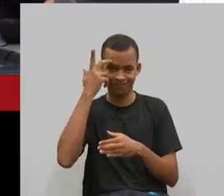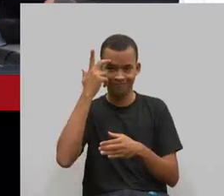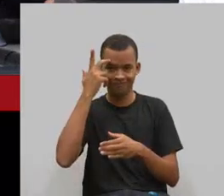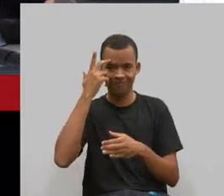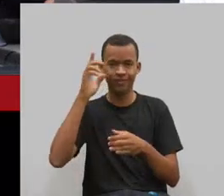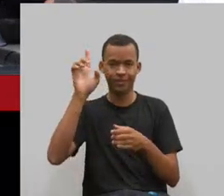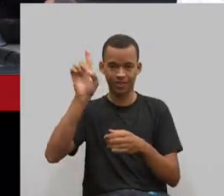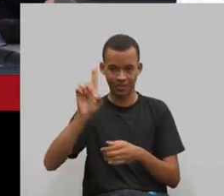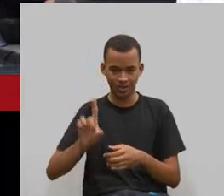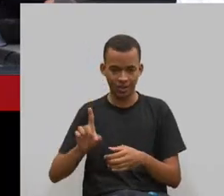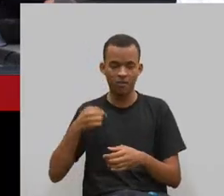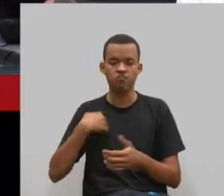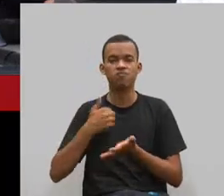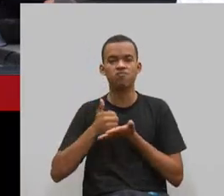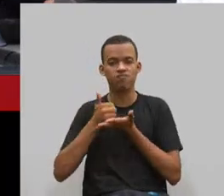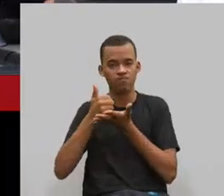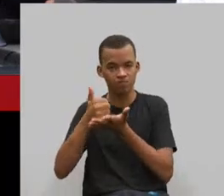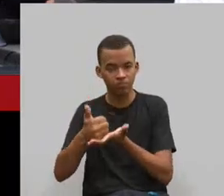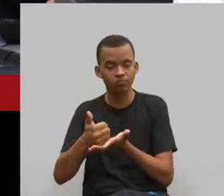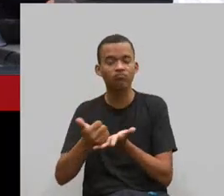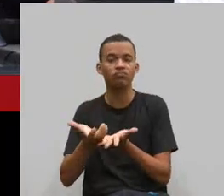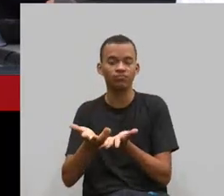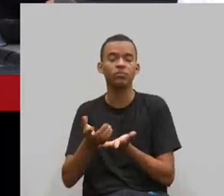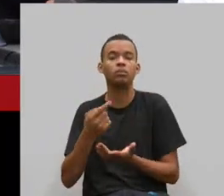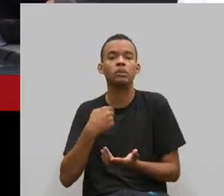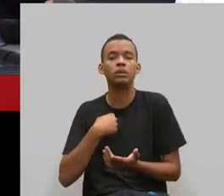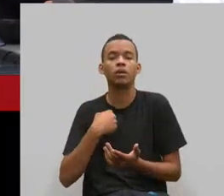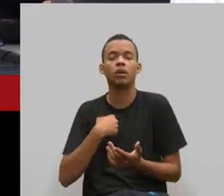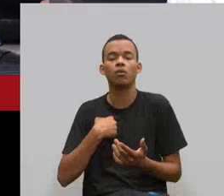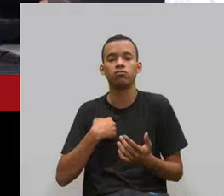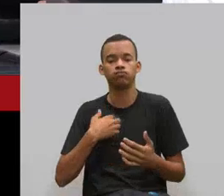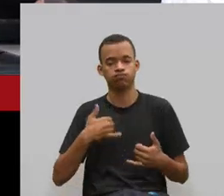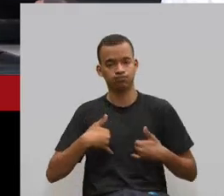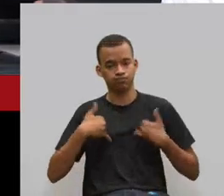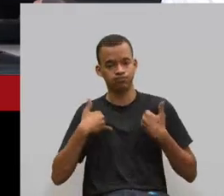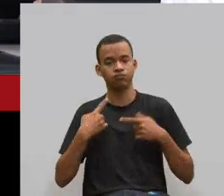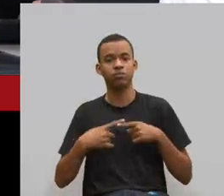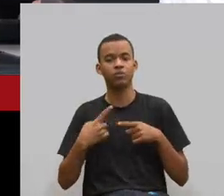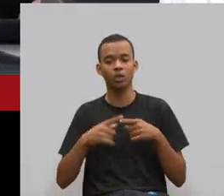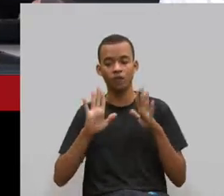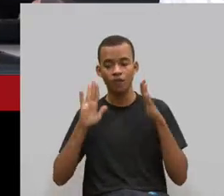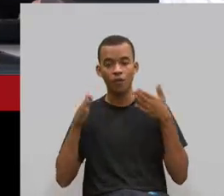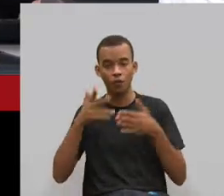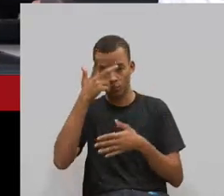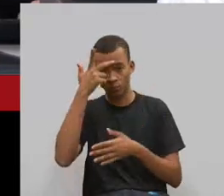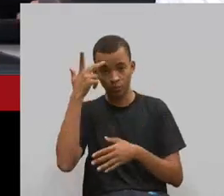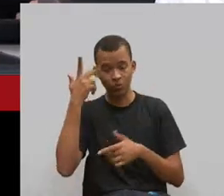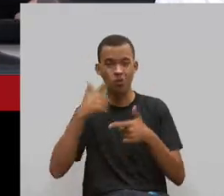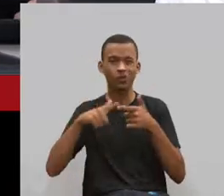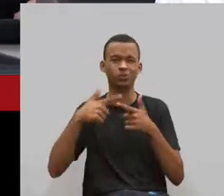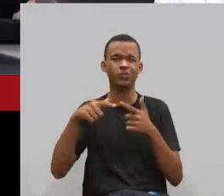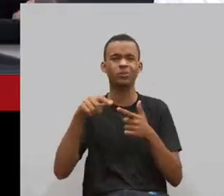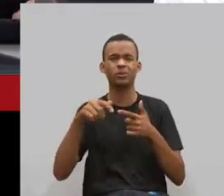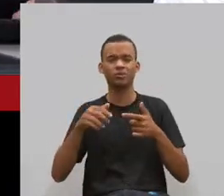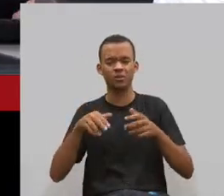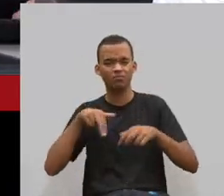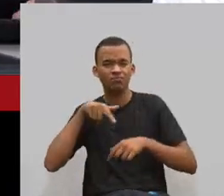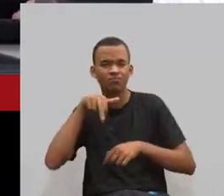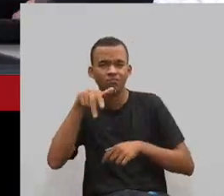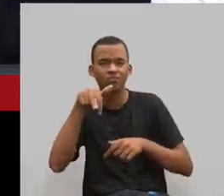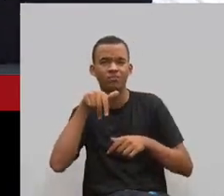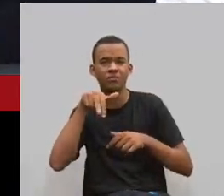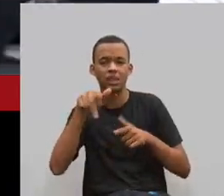de fundamental importância para pessoas com deficiência motora ou obesas que são pessoas que